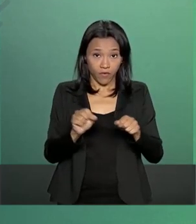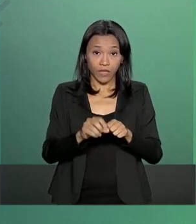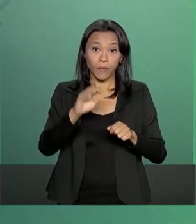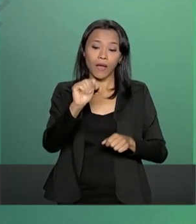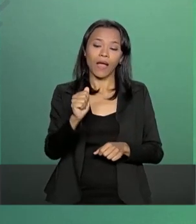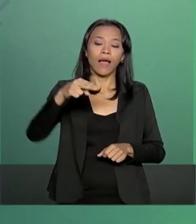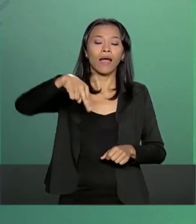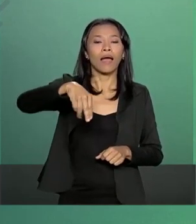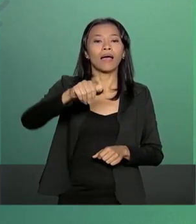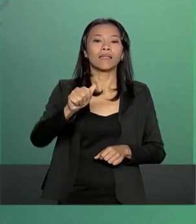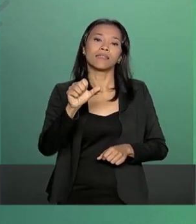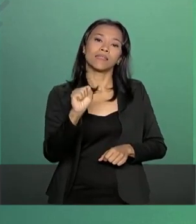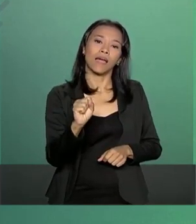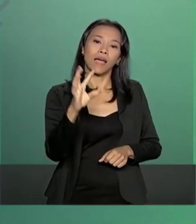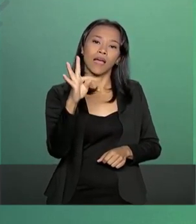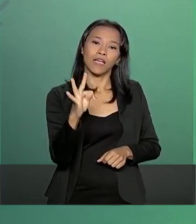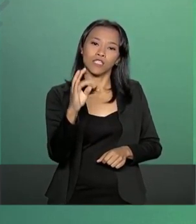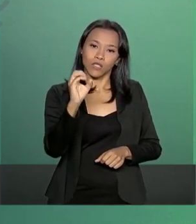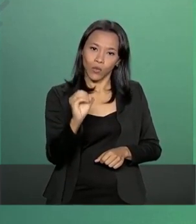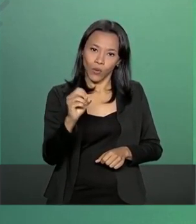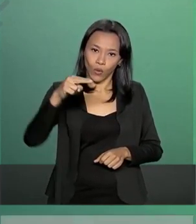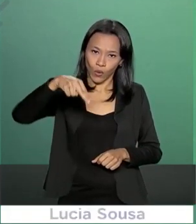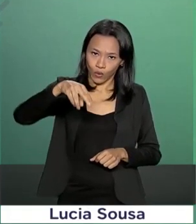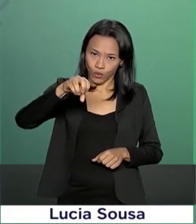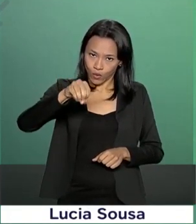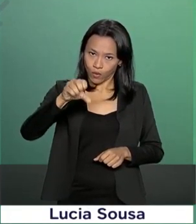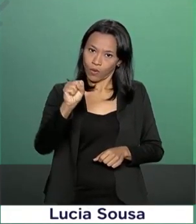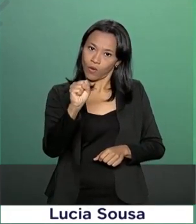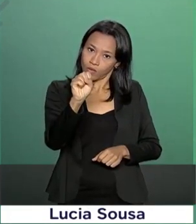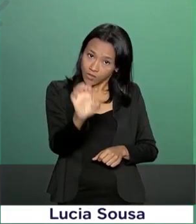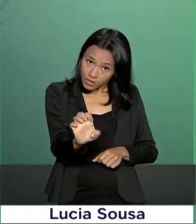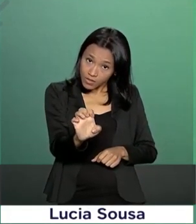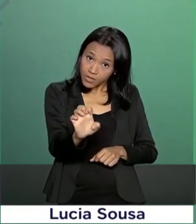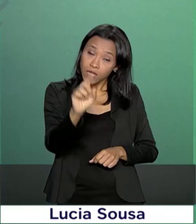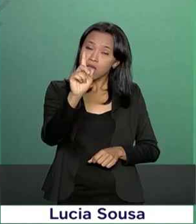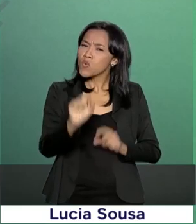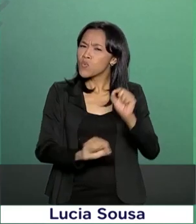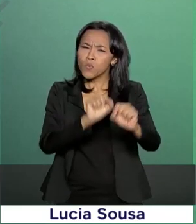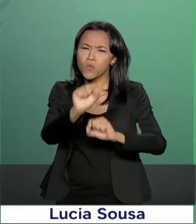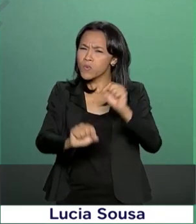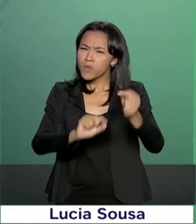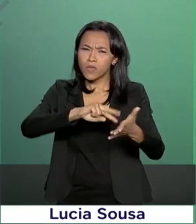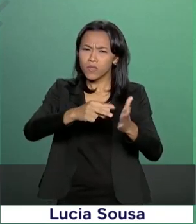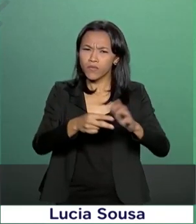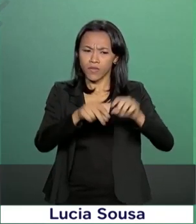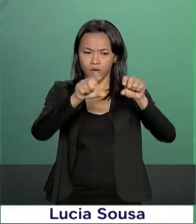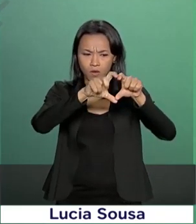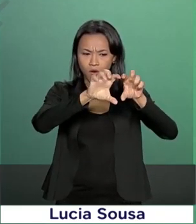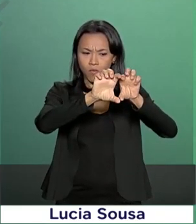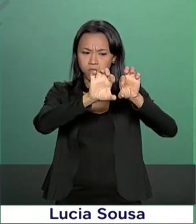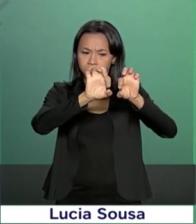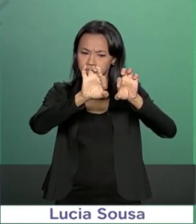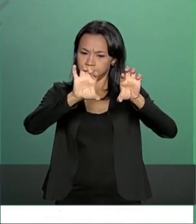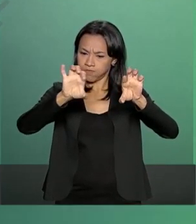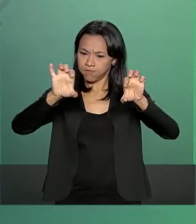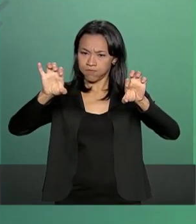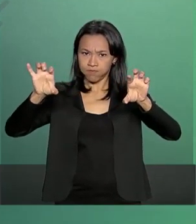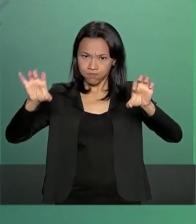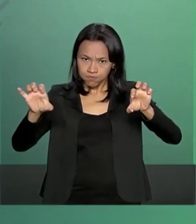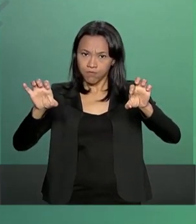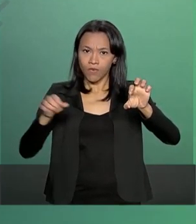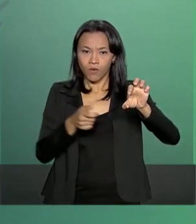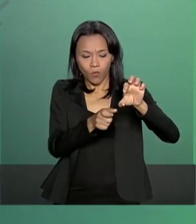íleo com o cólon transverso, que é a união do intestino delgado com o intestino